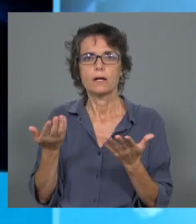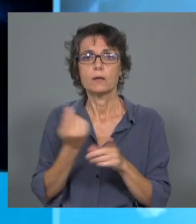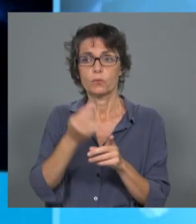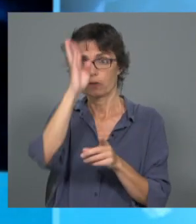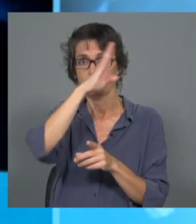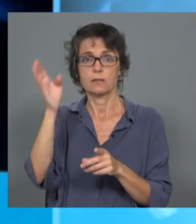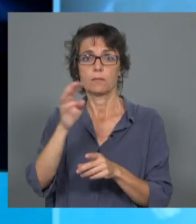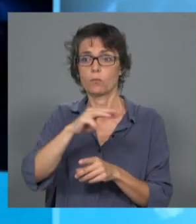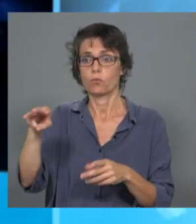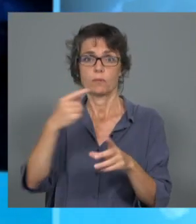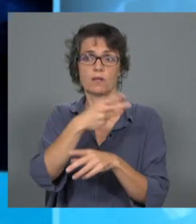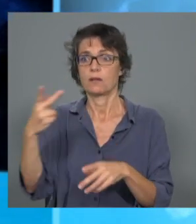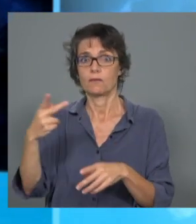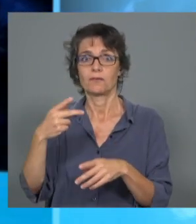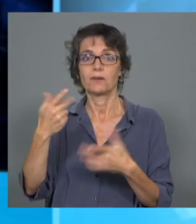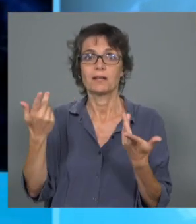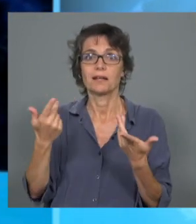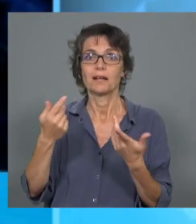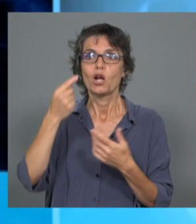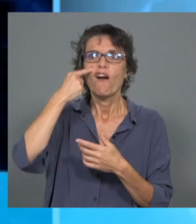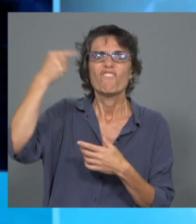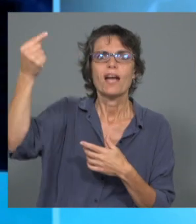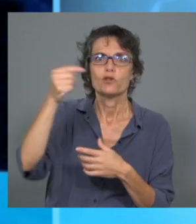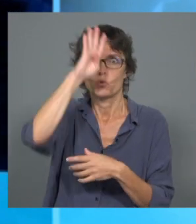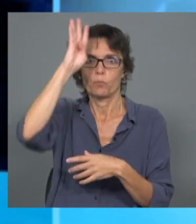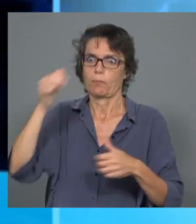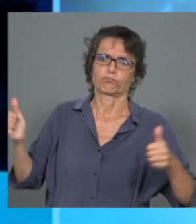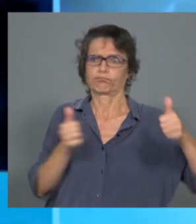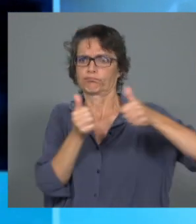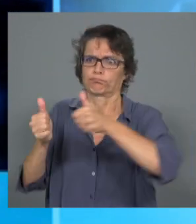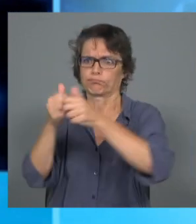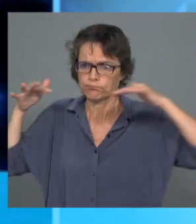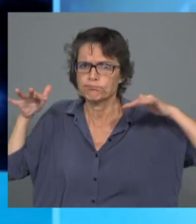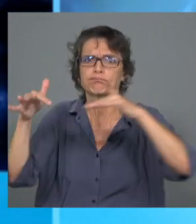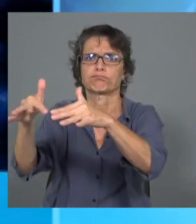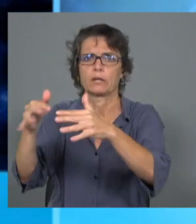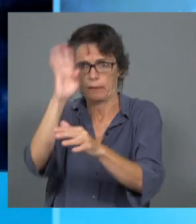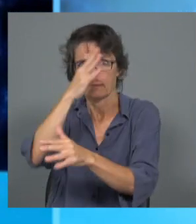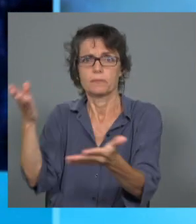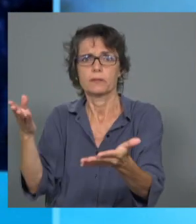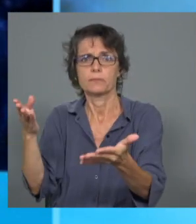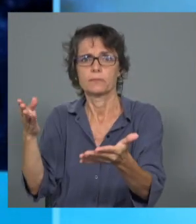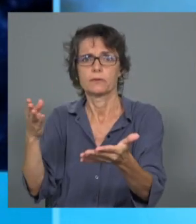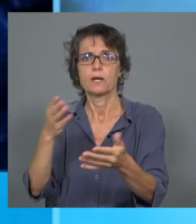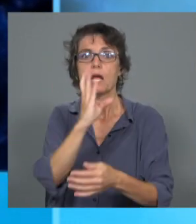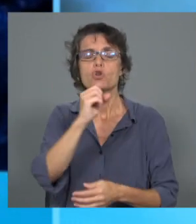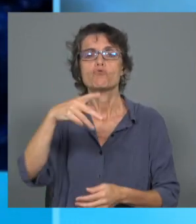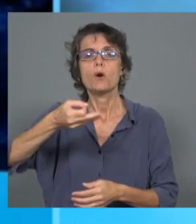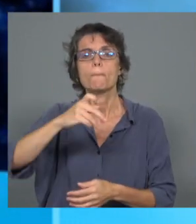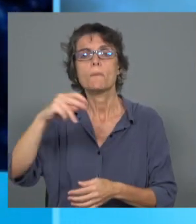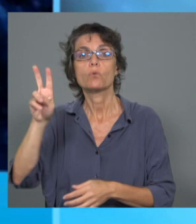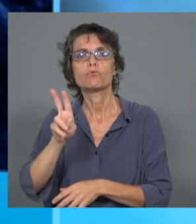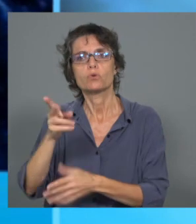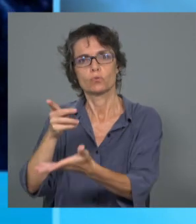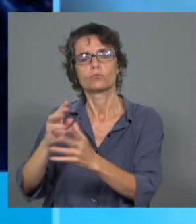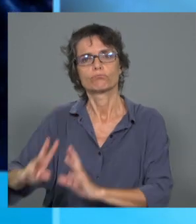por viagens papais, não é? E, portanto, com João Paulo II foi muito desenvolvido isso, não é?